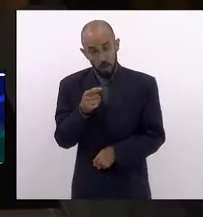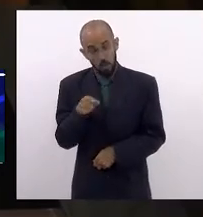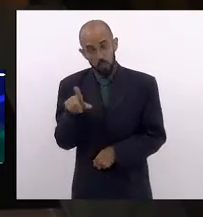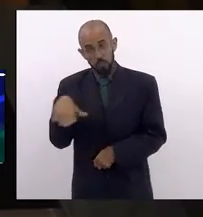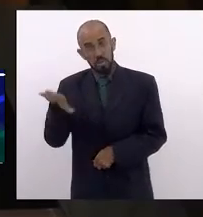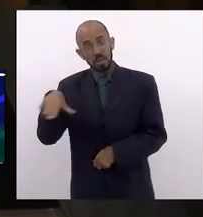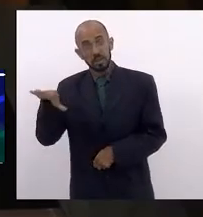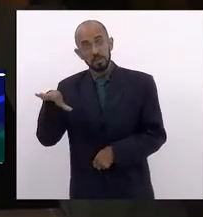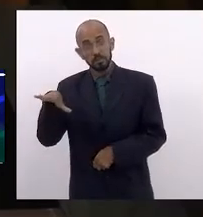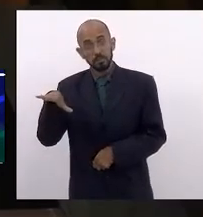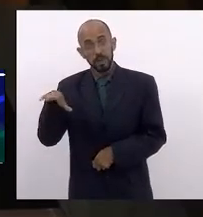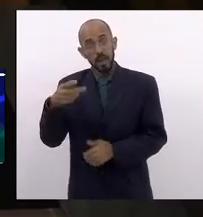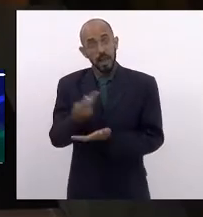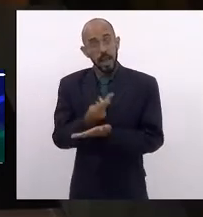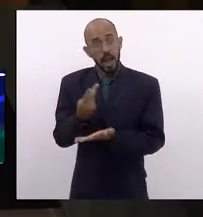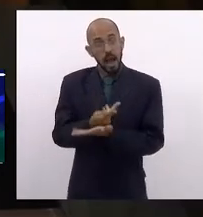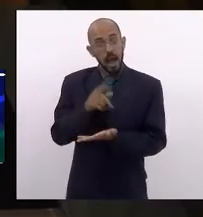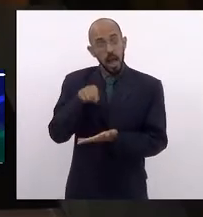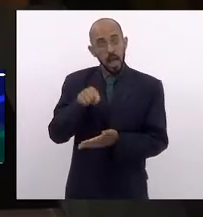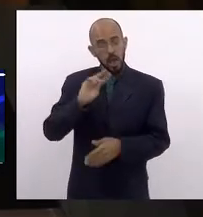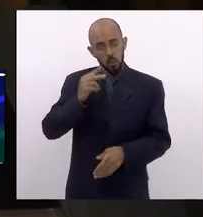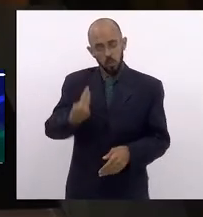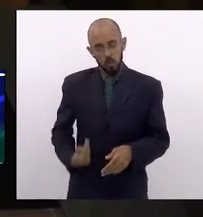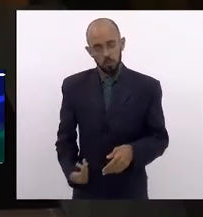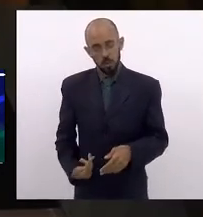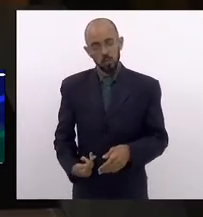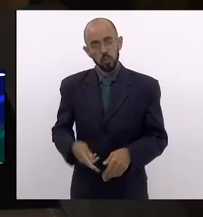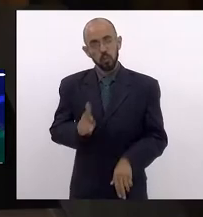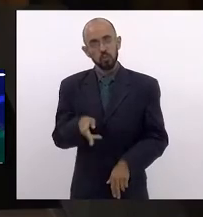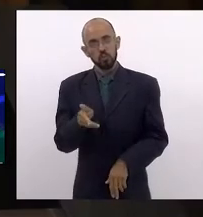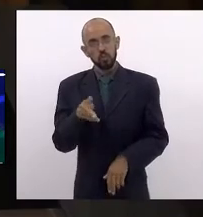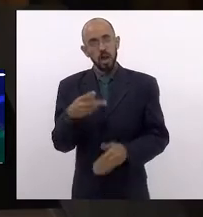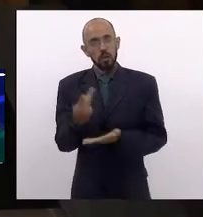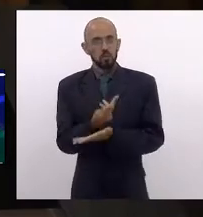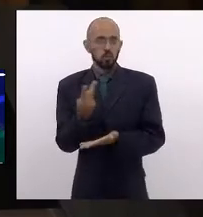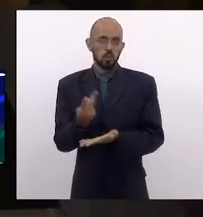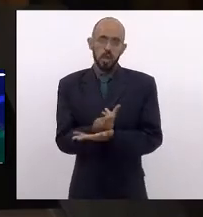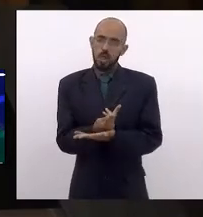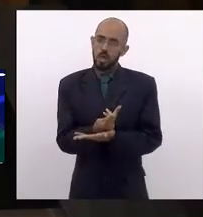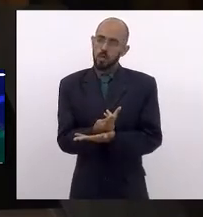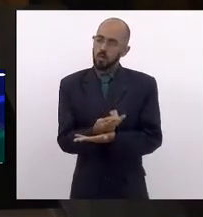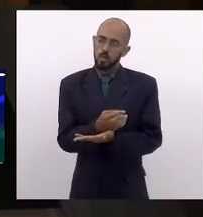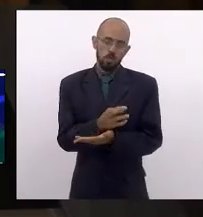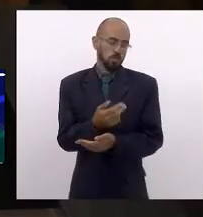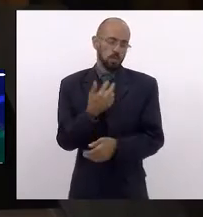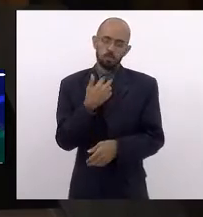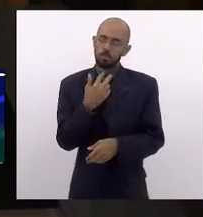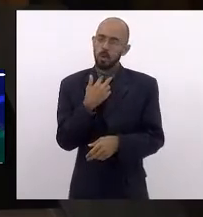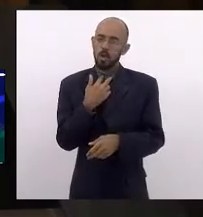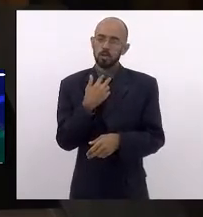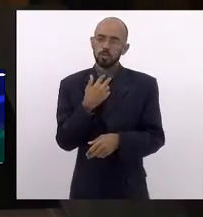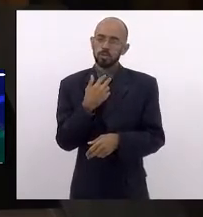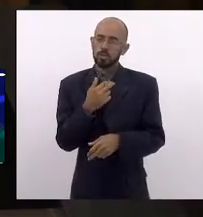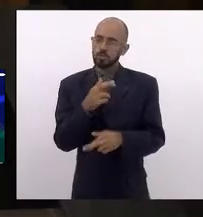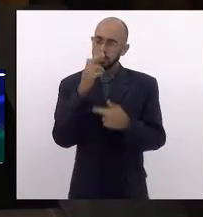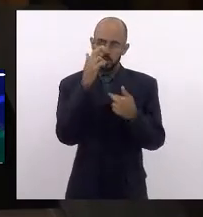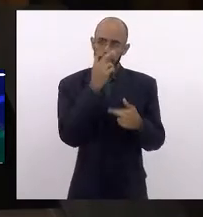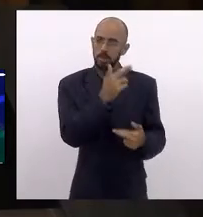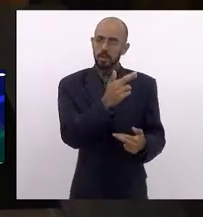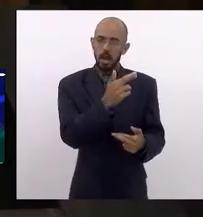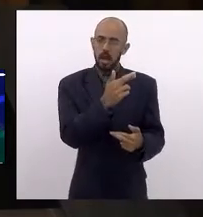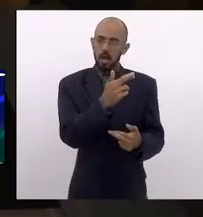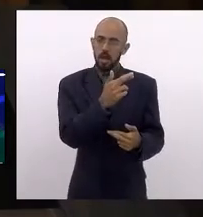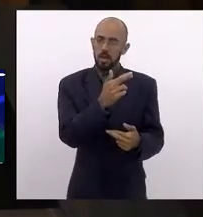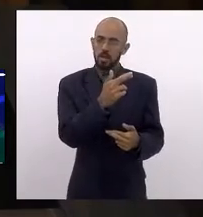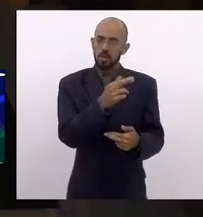se errar é humano repetir no erro não pode ser considerado da mesma forma e o governo vi